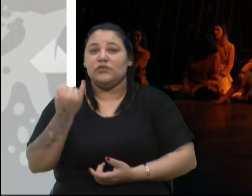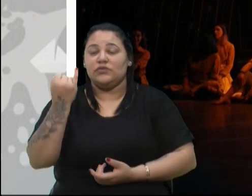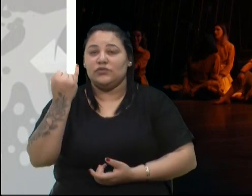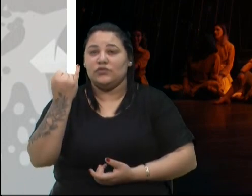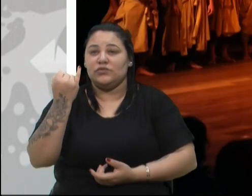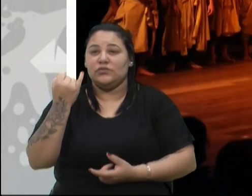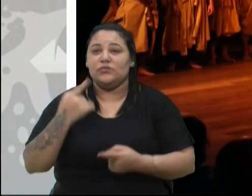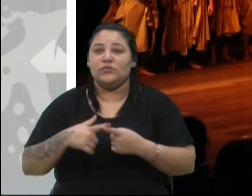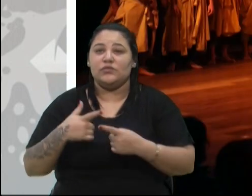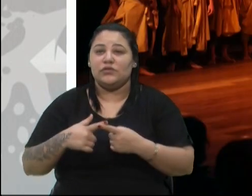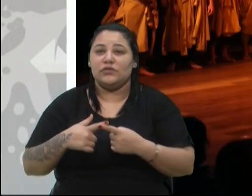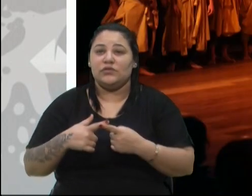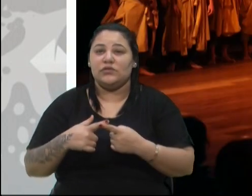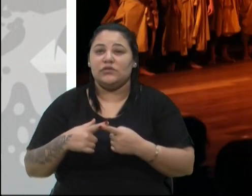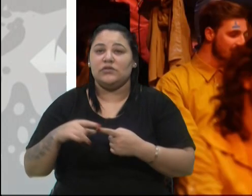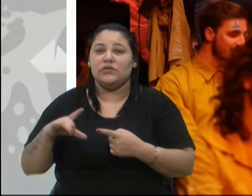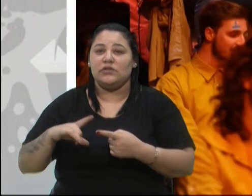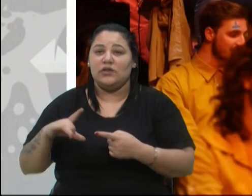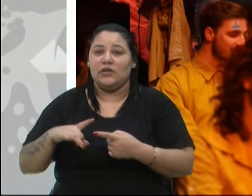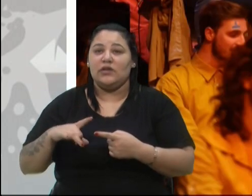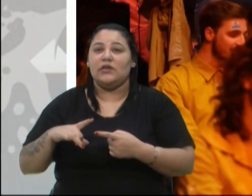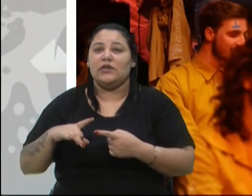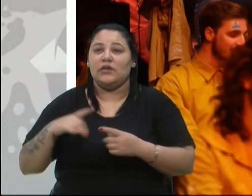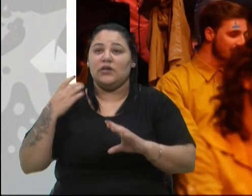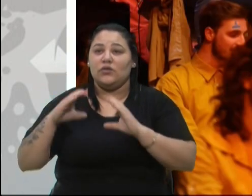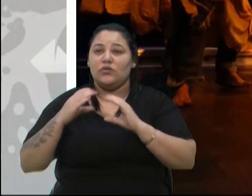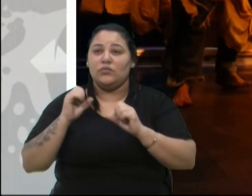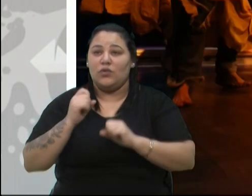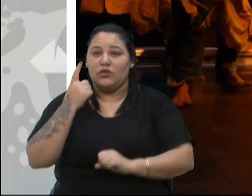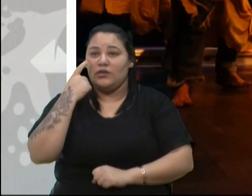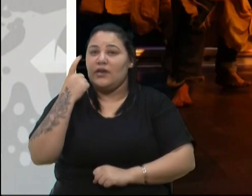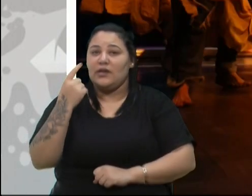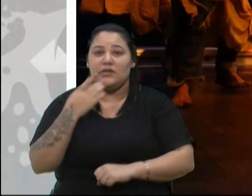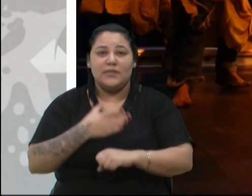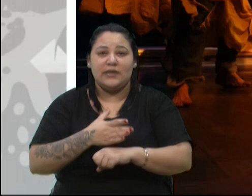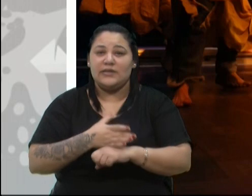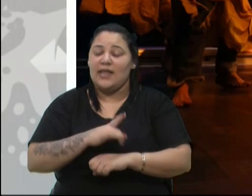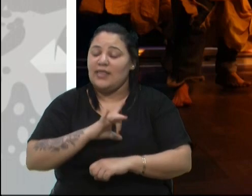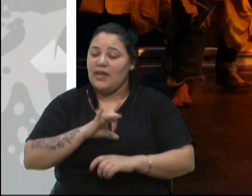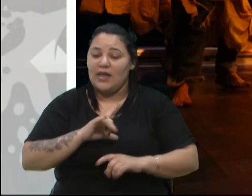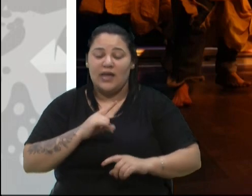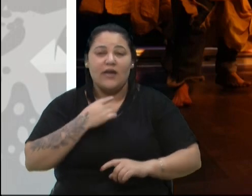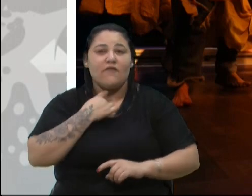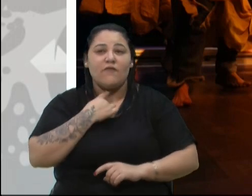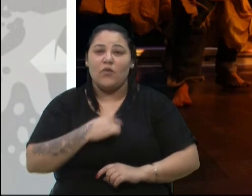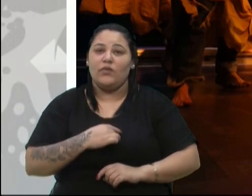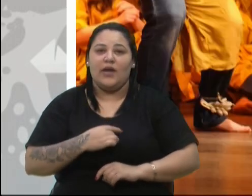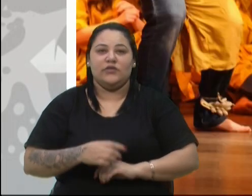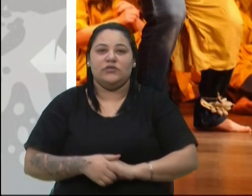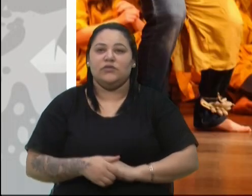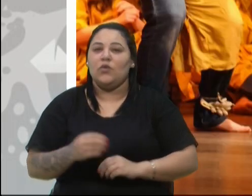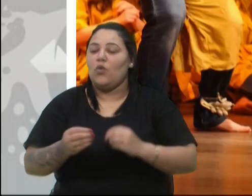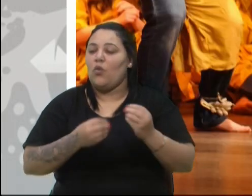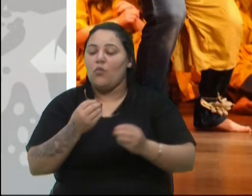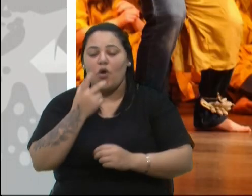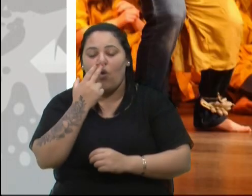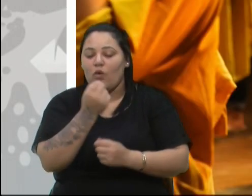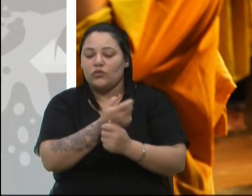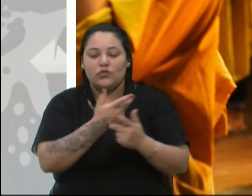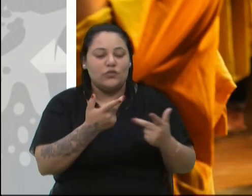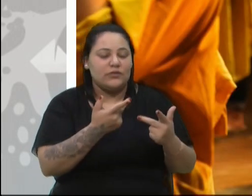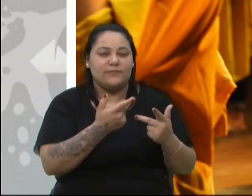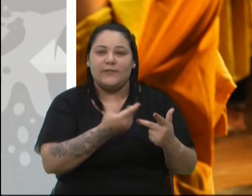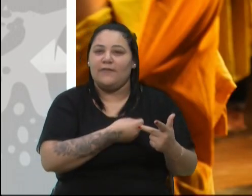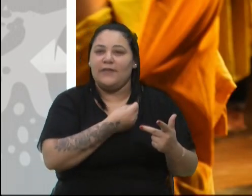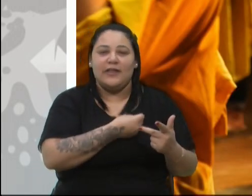entrada de cantores que tenham interesse em fazer parte. O nosso principal quesito é ter vontade. Como em tudo na vida, tendo